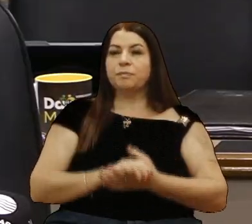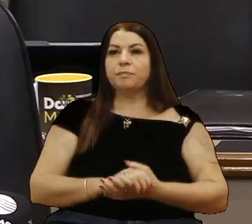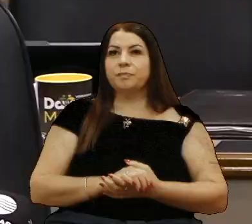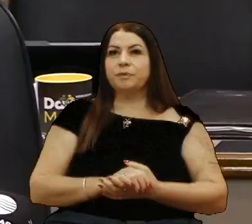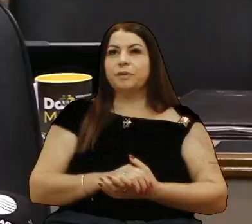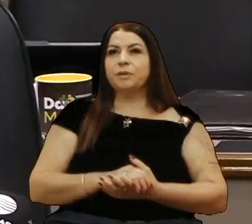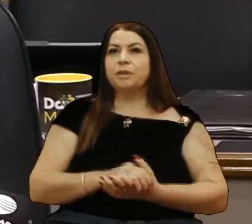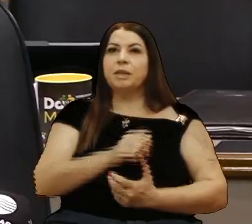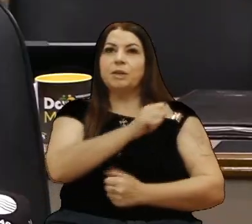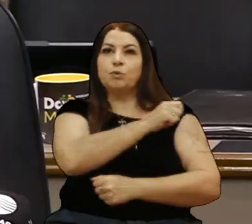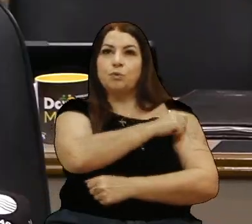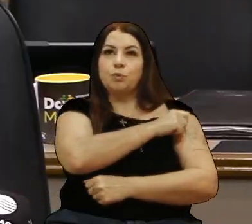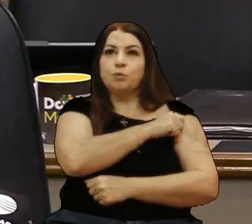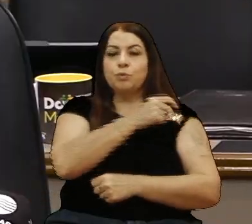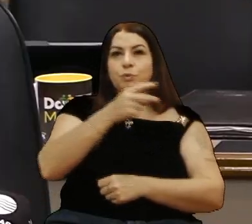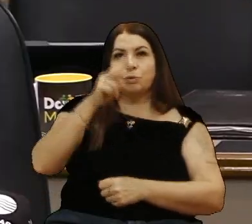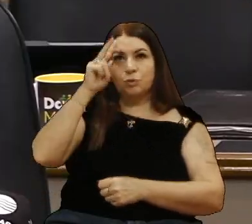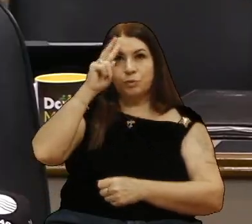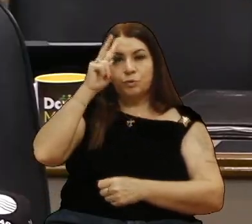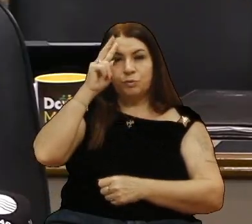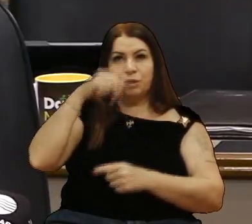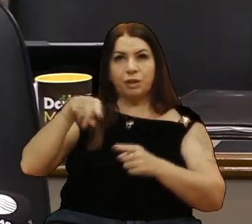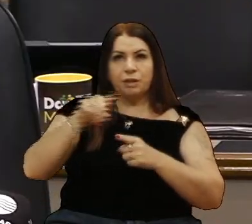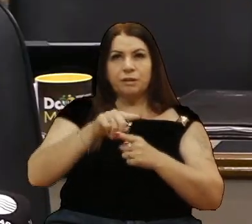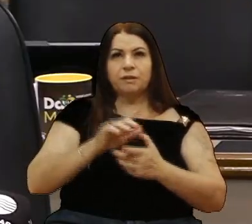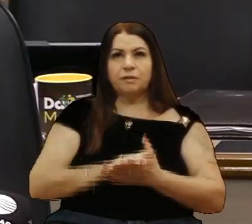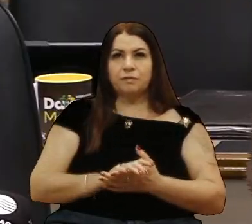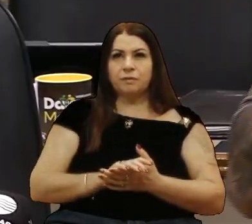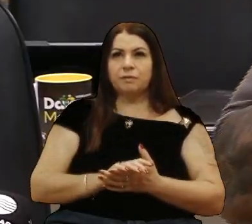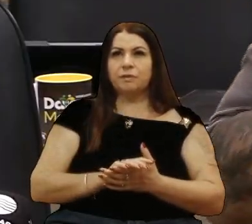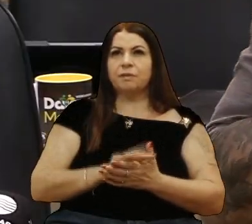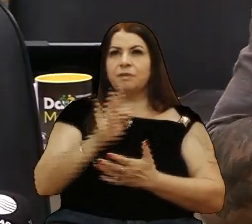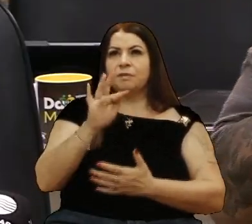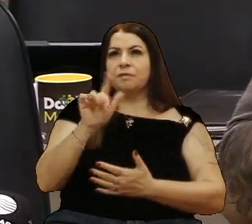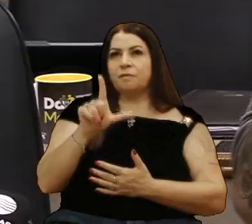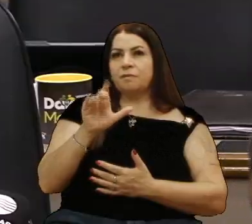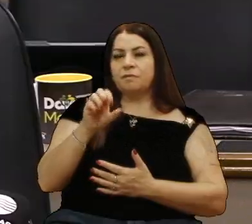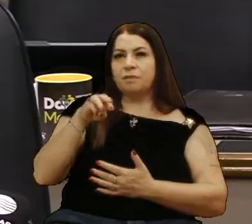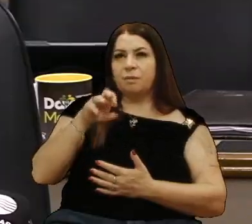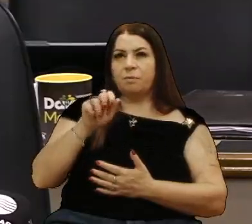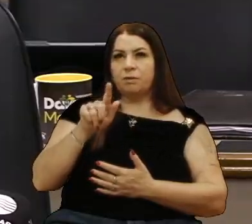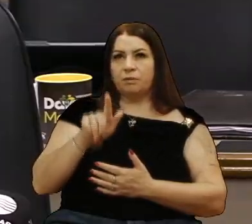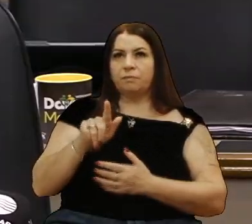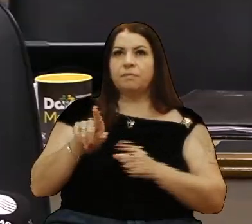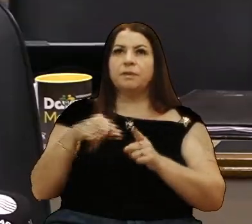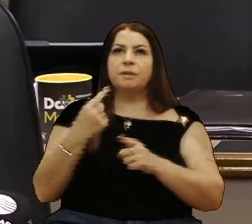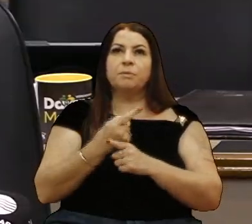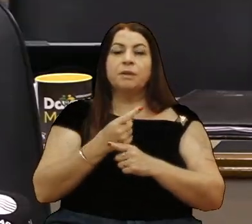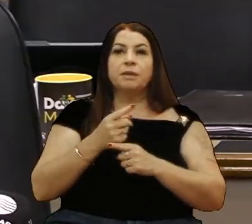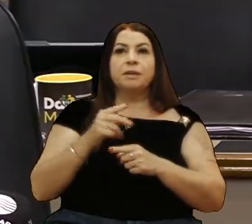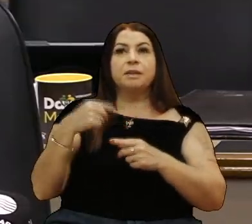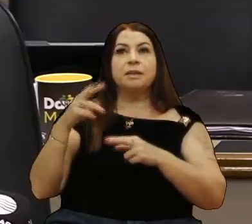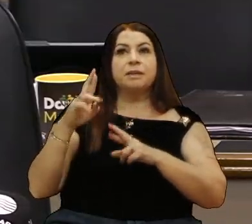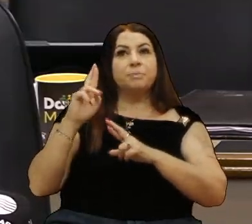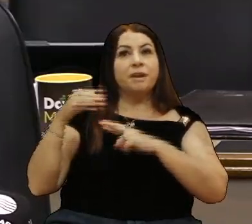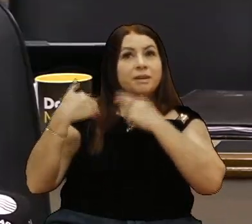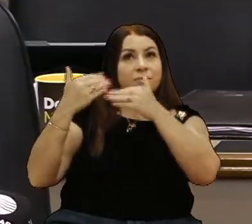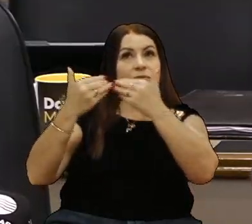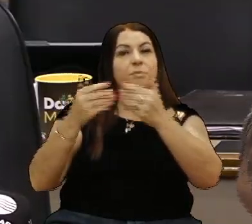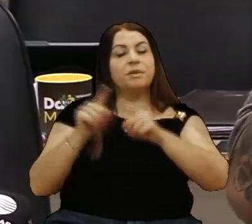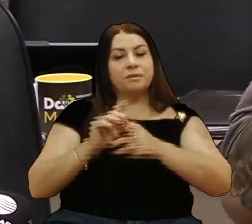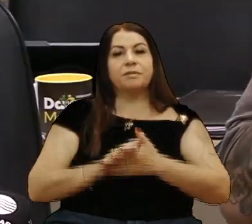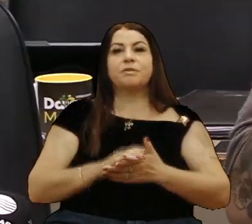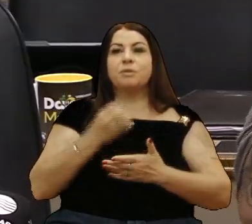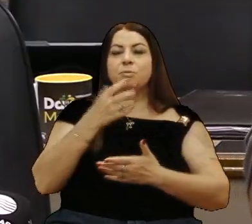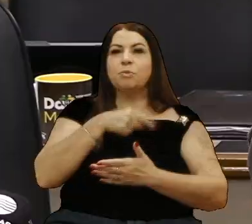aluno do 2º ano do ensino médio no Fleming. Seja muito bem-vindo, Luca. Né, Jovens na Câmara, Esperança em Movimento. Né, isso aí, que